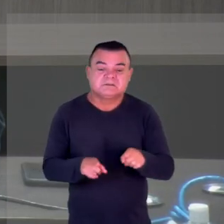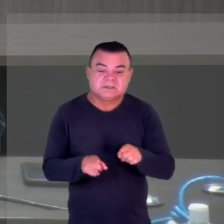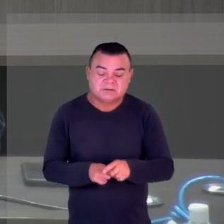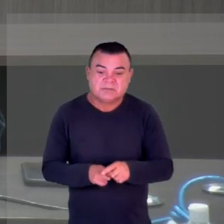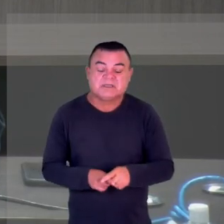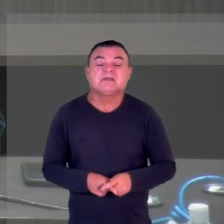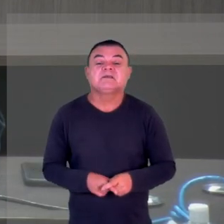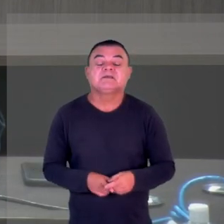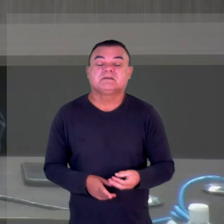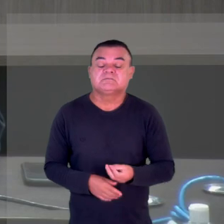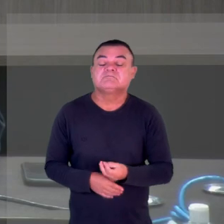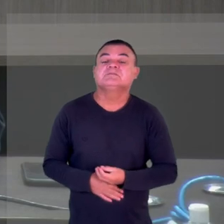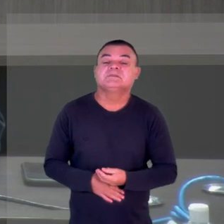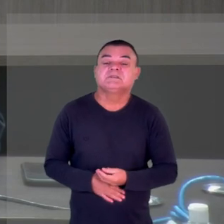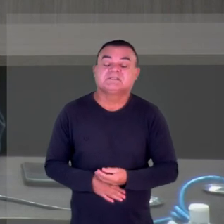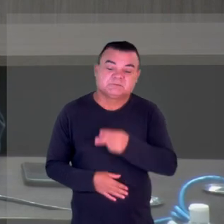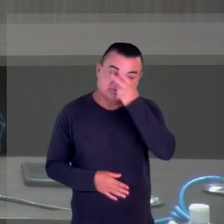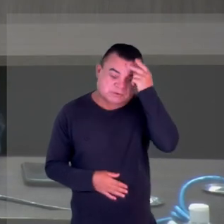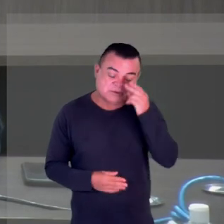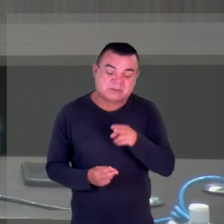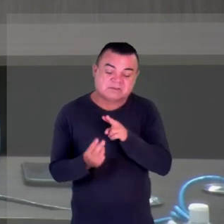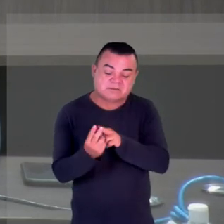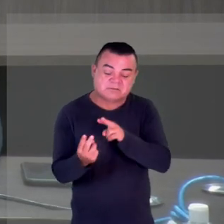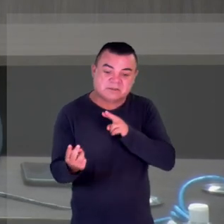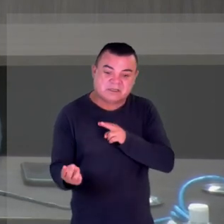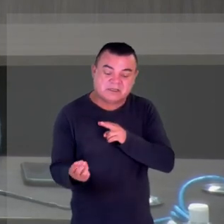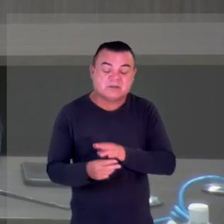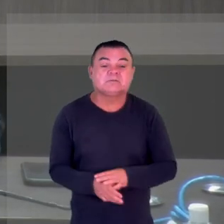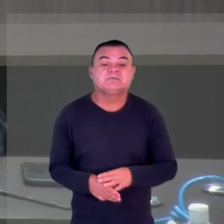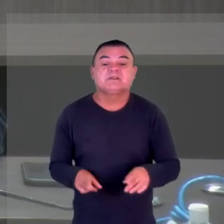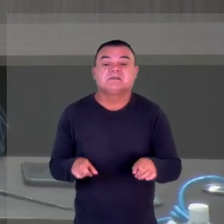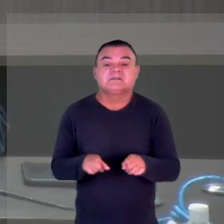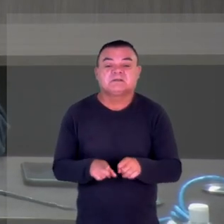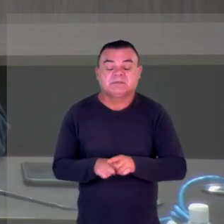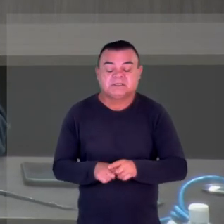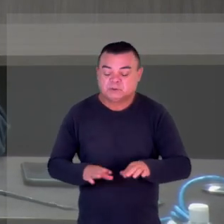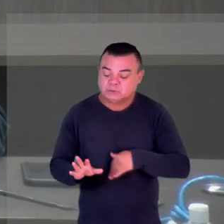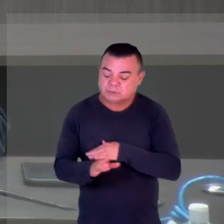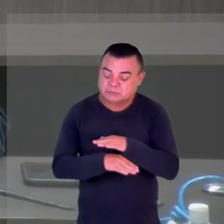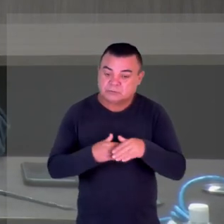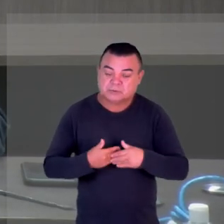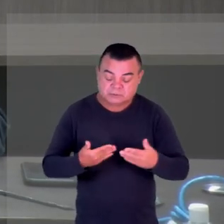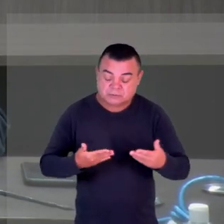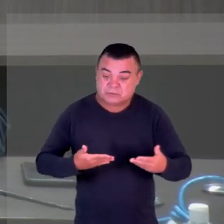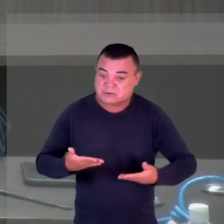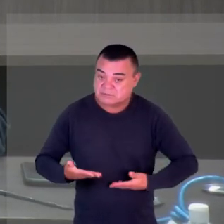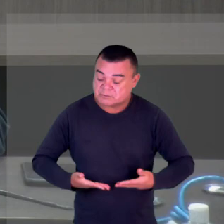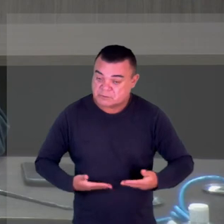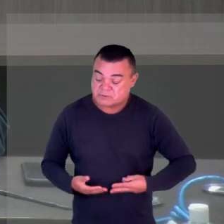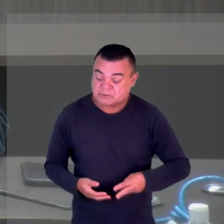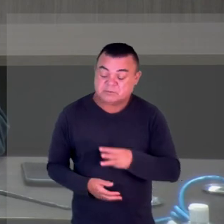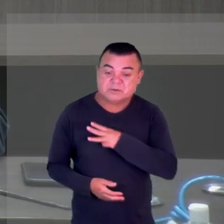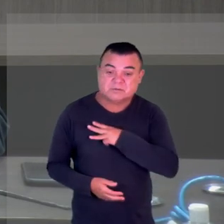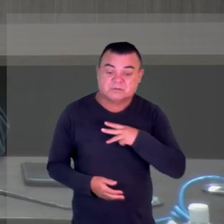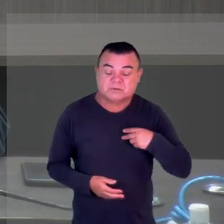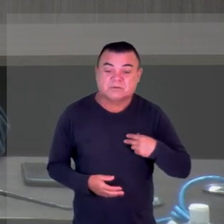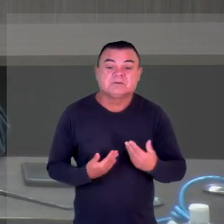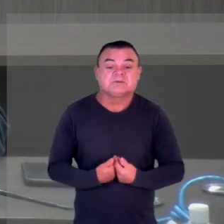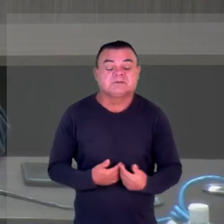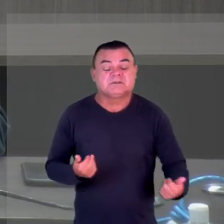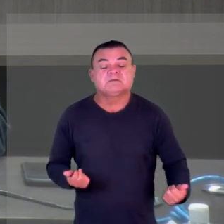Conselho Nacional do Ministério Público seu corpo de profissionais que permitiram a realização deste